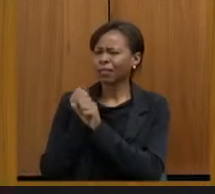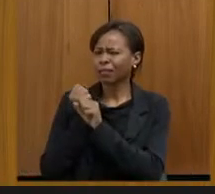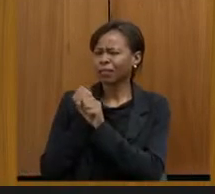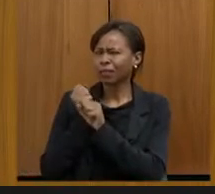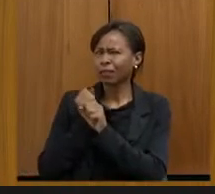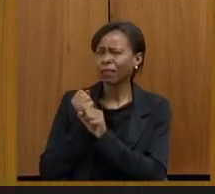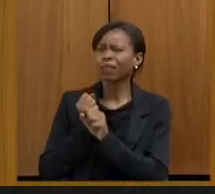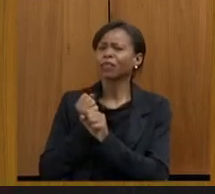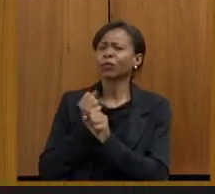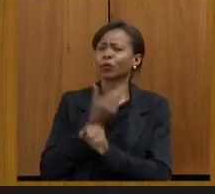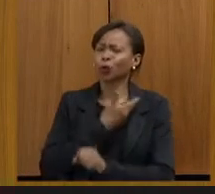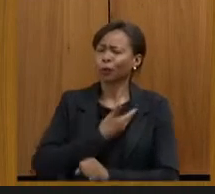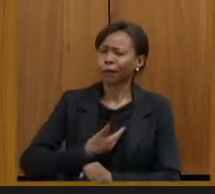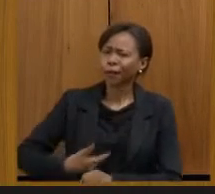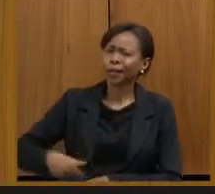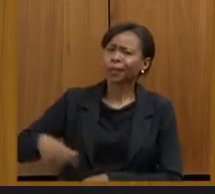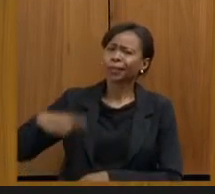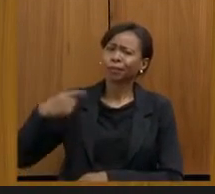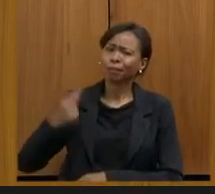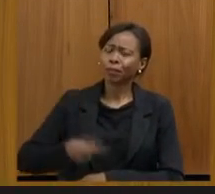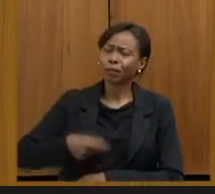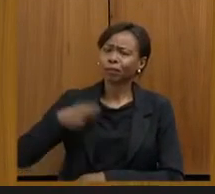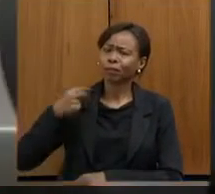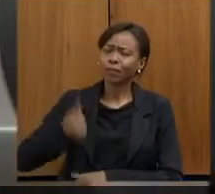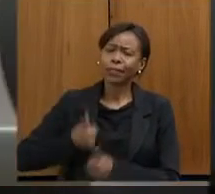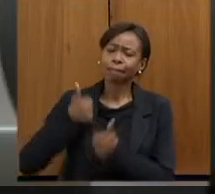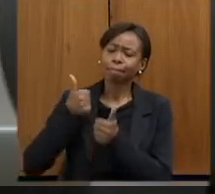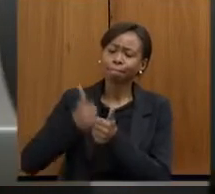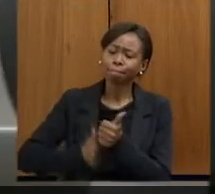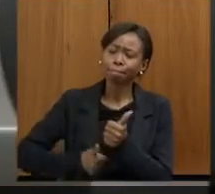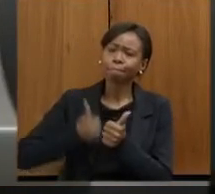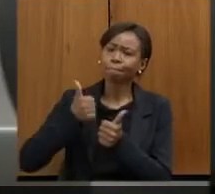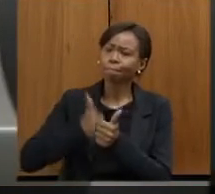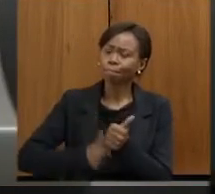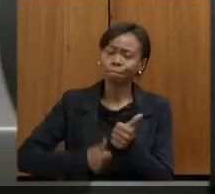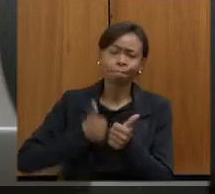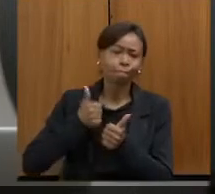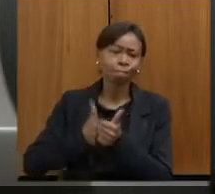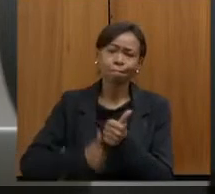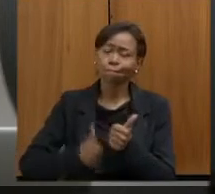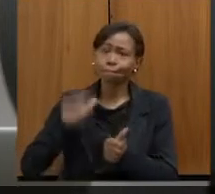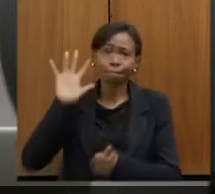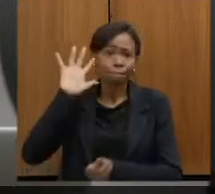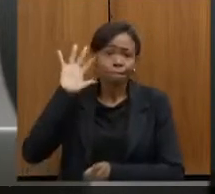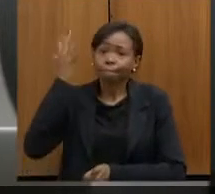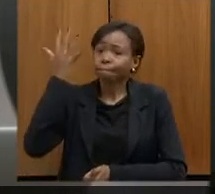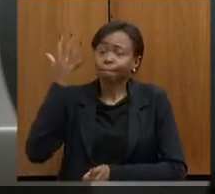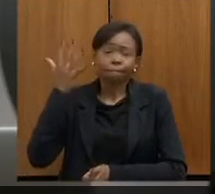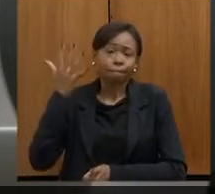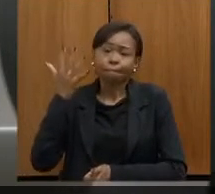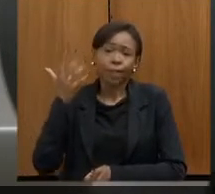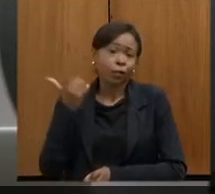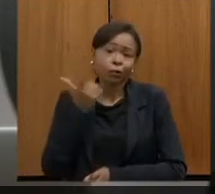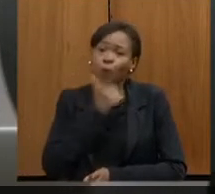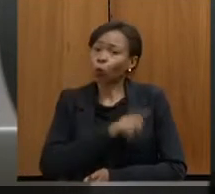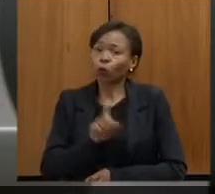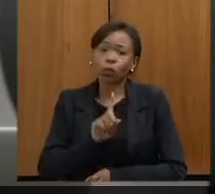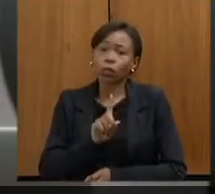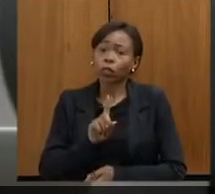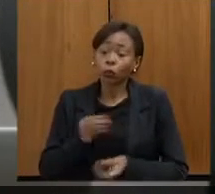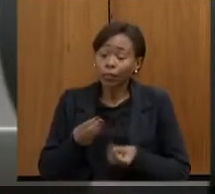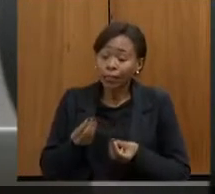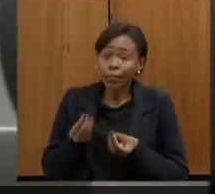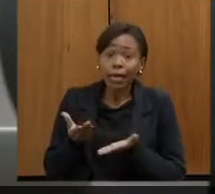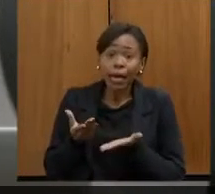tentando, órgãos tentando para ver a solução e não conseguindo fazer a entrega de fato.